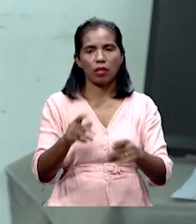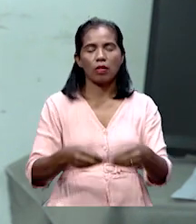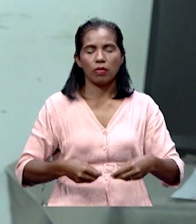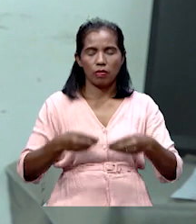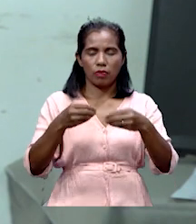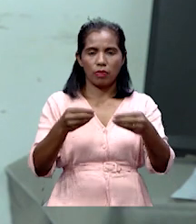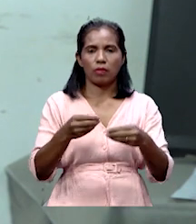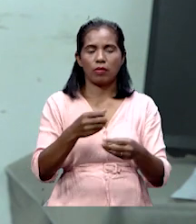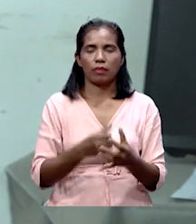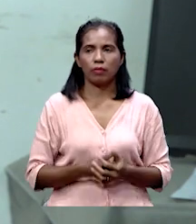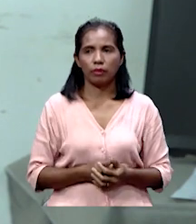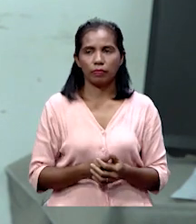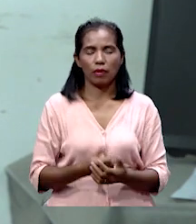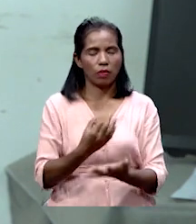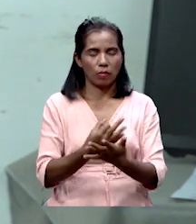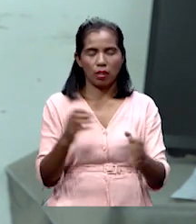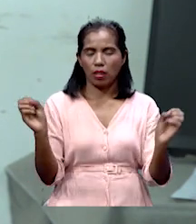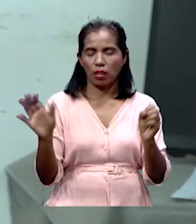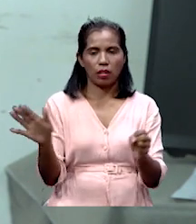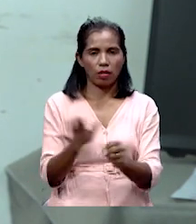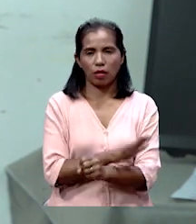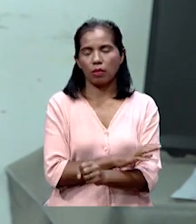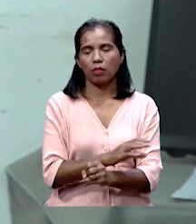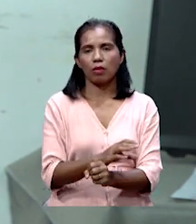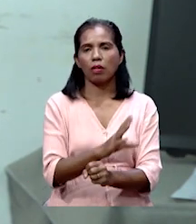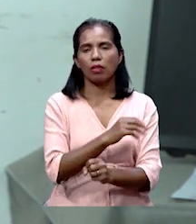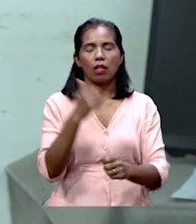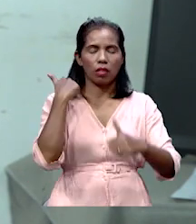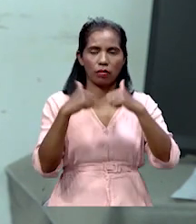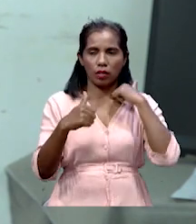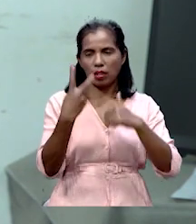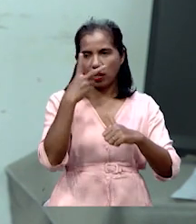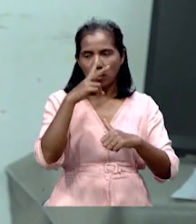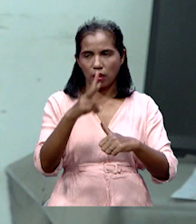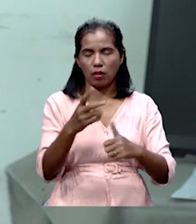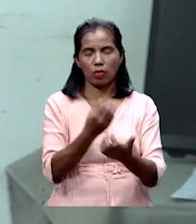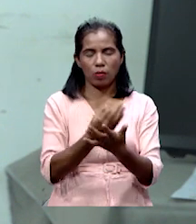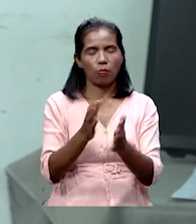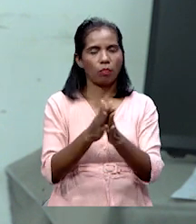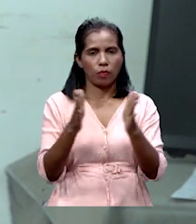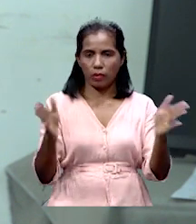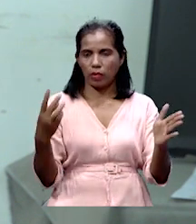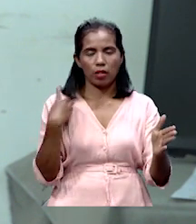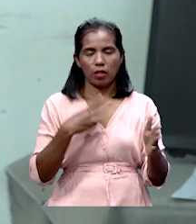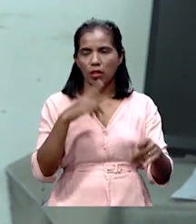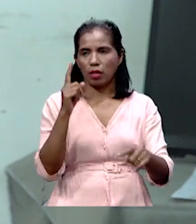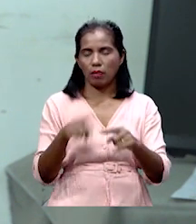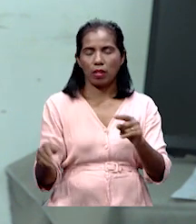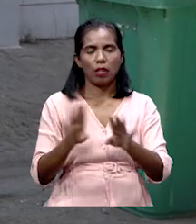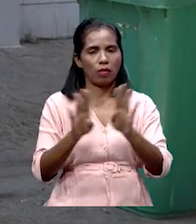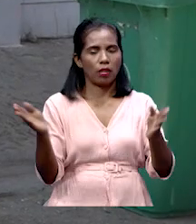pero le me orsamento no la suficiente hoy dane actividad de ser nebe itare kata ya kustu bot itala bele atu reactiva filo